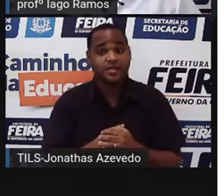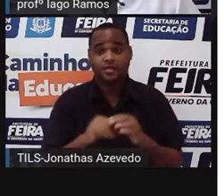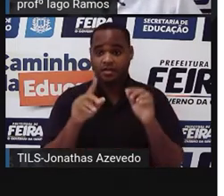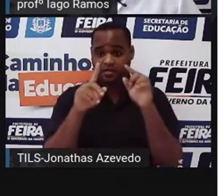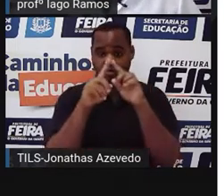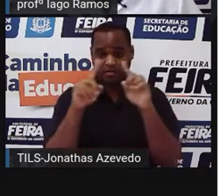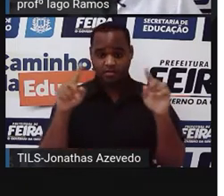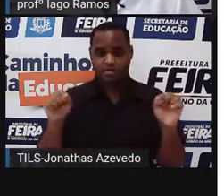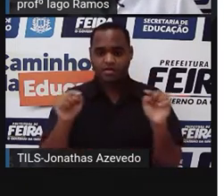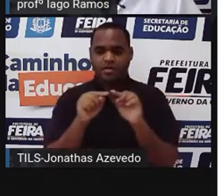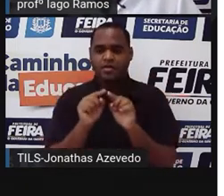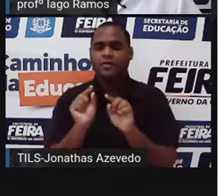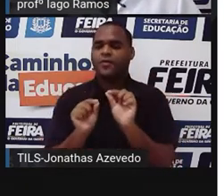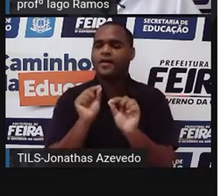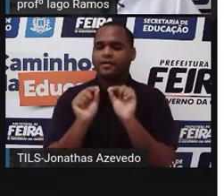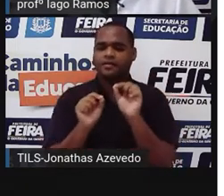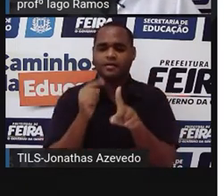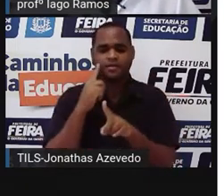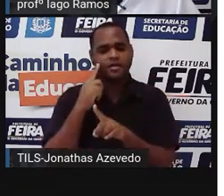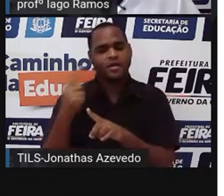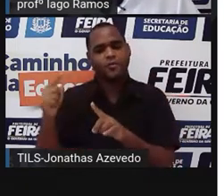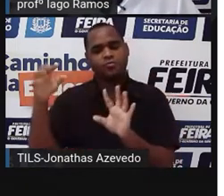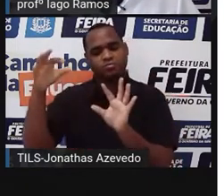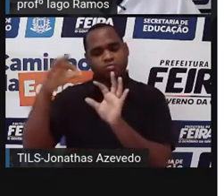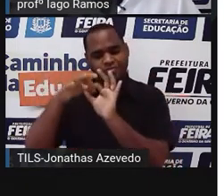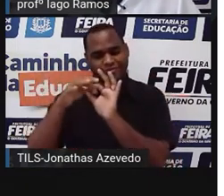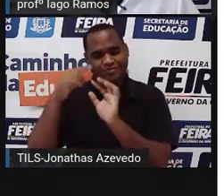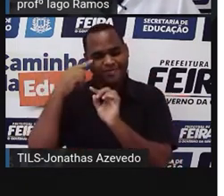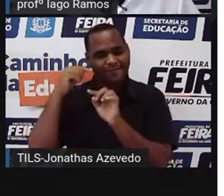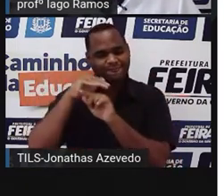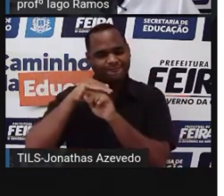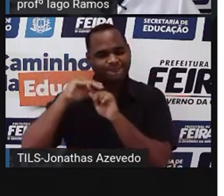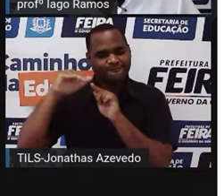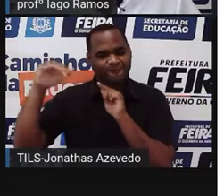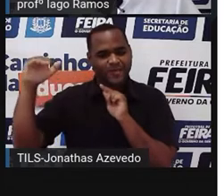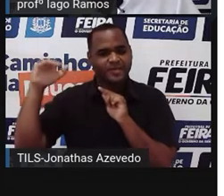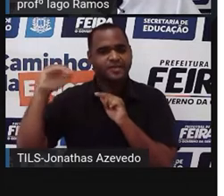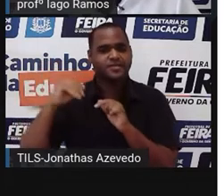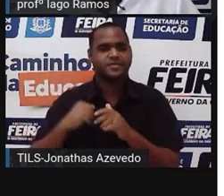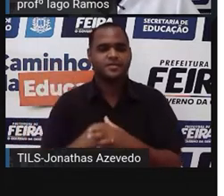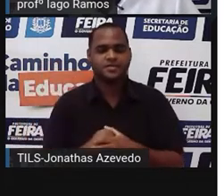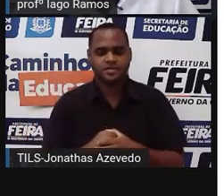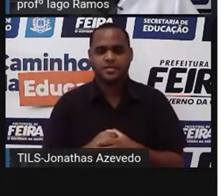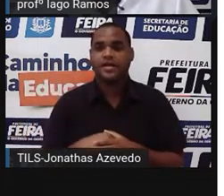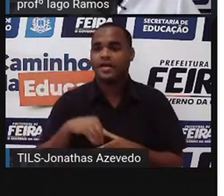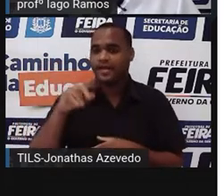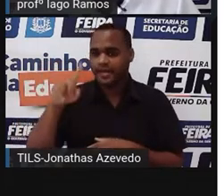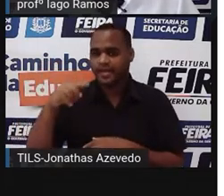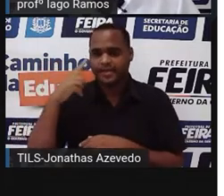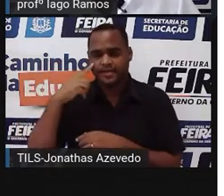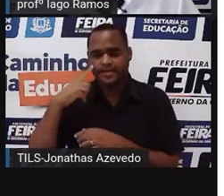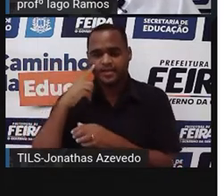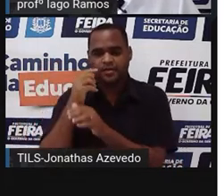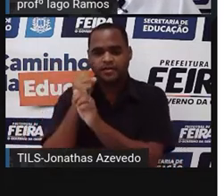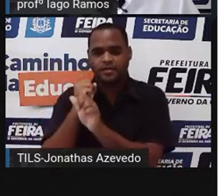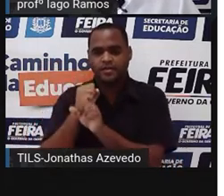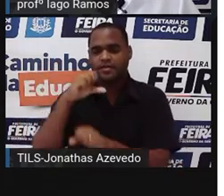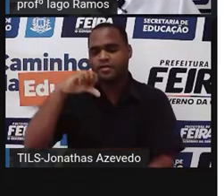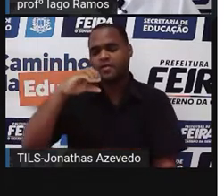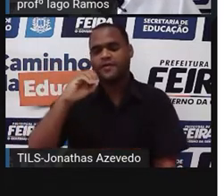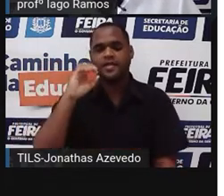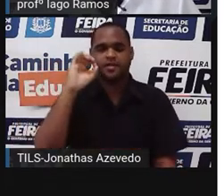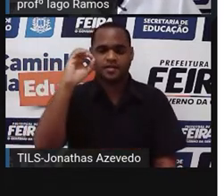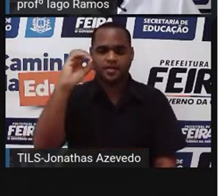Retângulo nada mais é do que ângulo reto. E ângulo reto é o ângulo de medida de 90